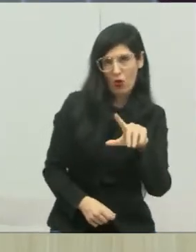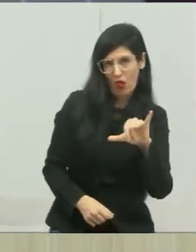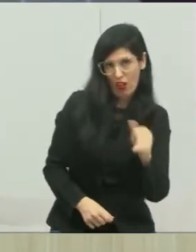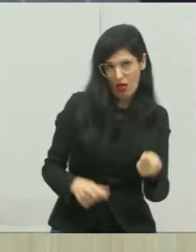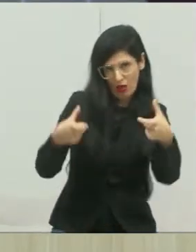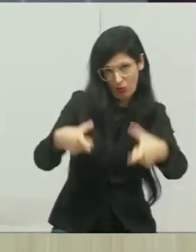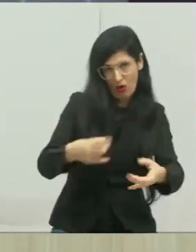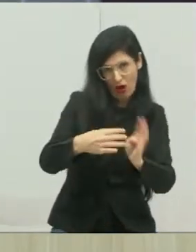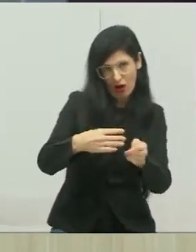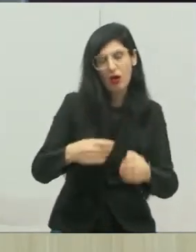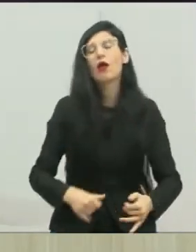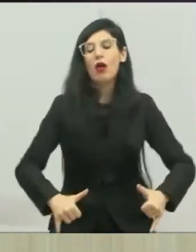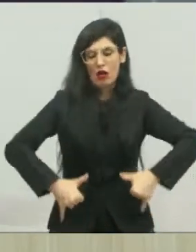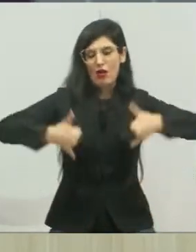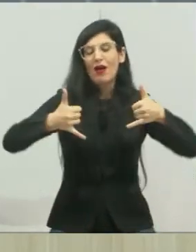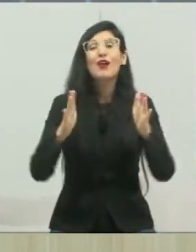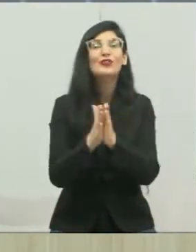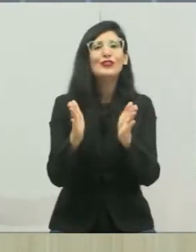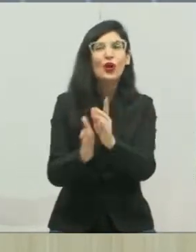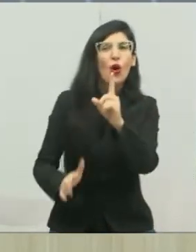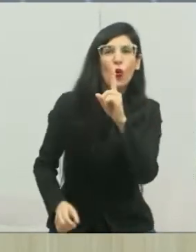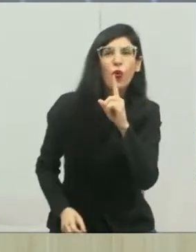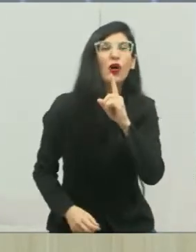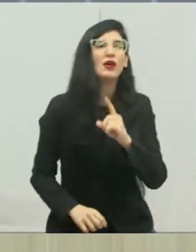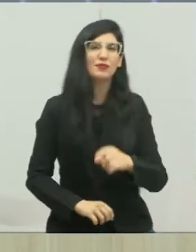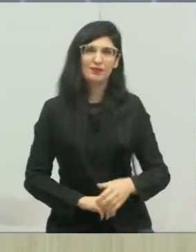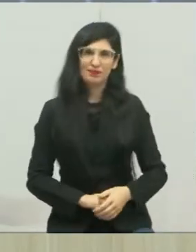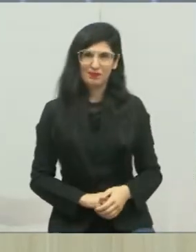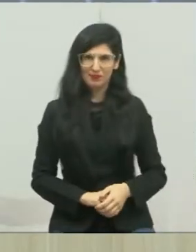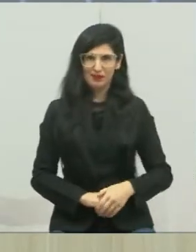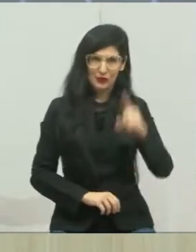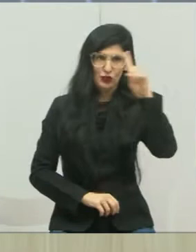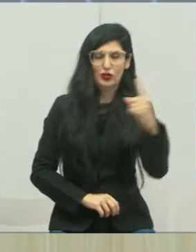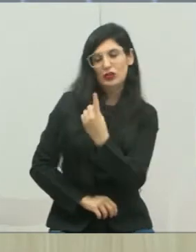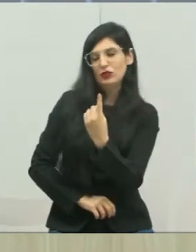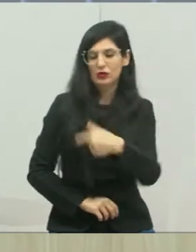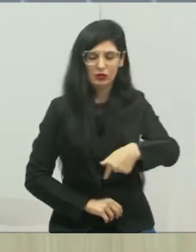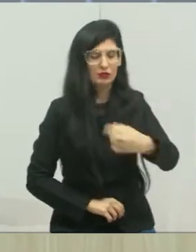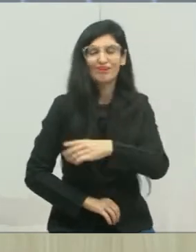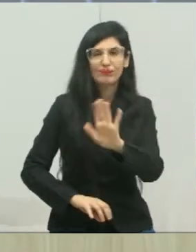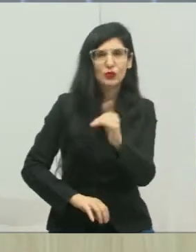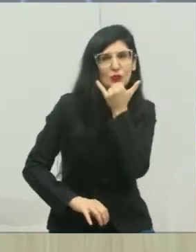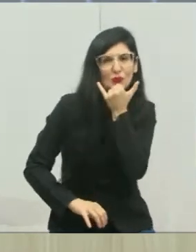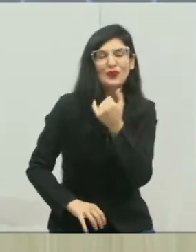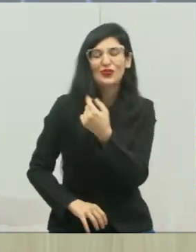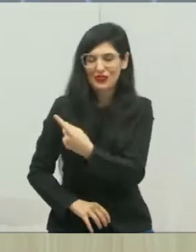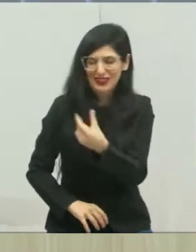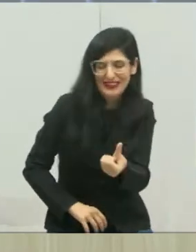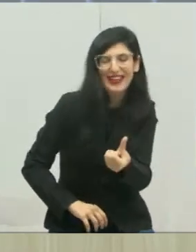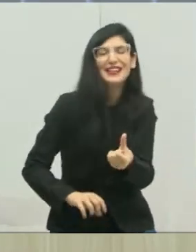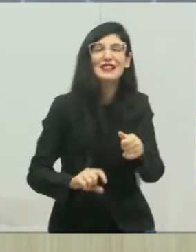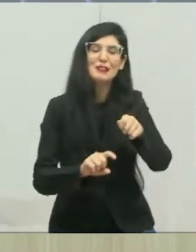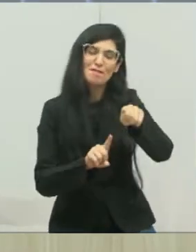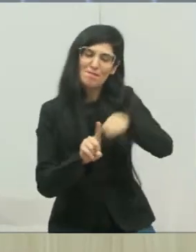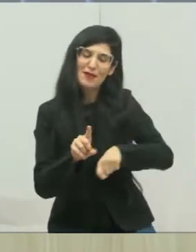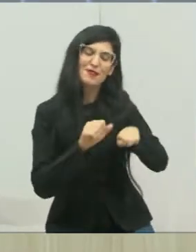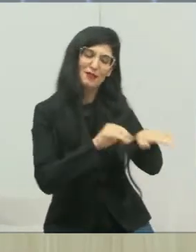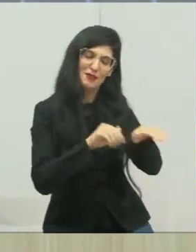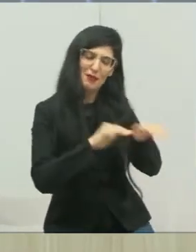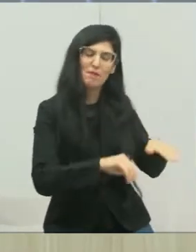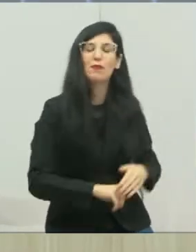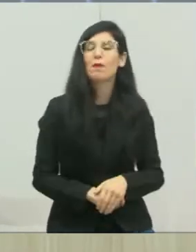transcurso do seu aniversário comemorado no dia 16 de setembro. Autoria: vereador Abner